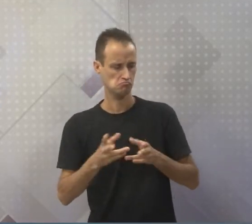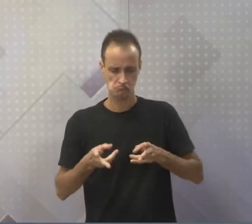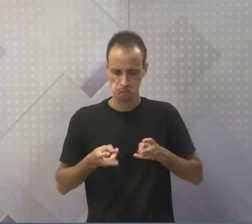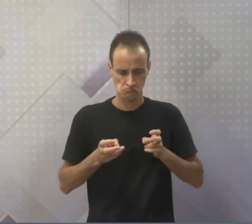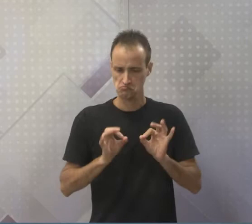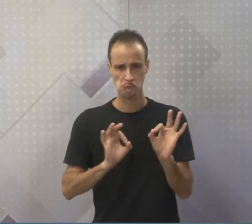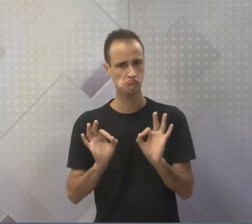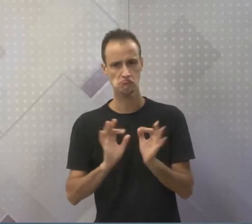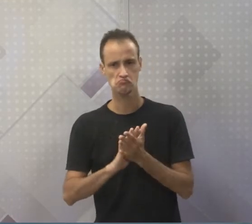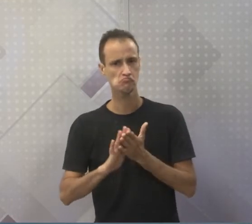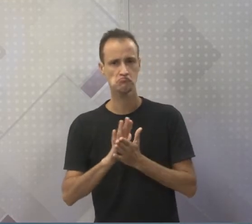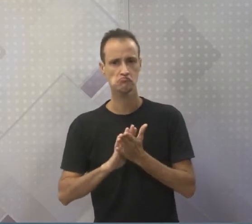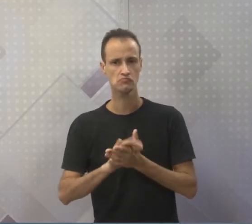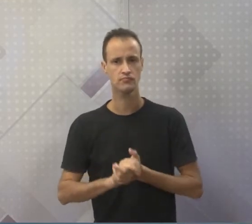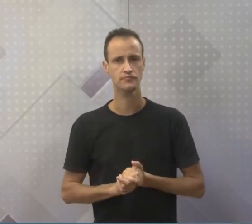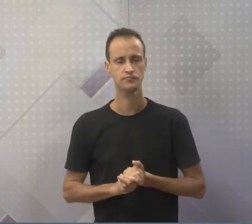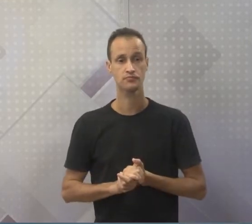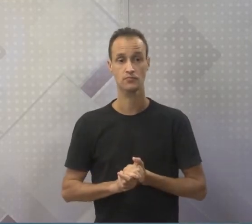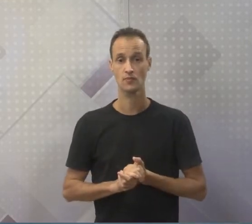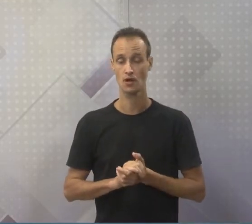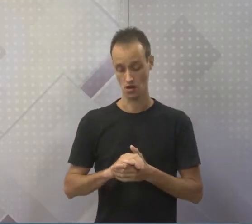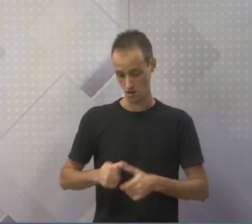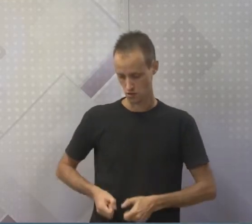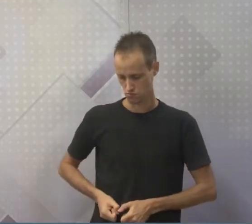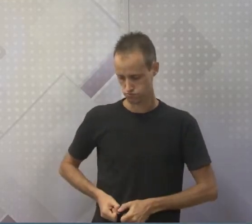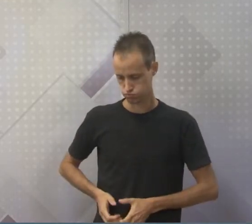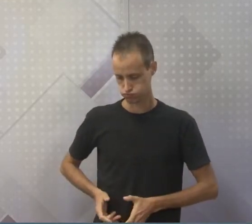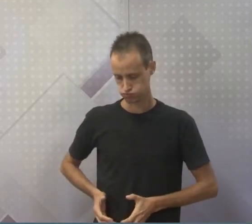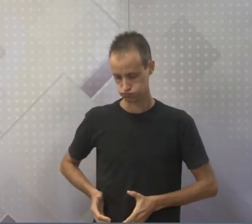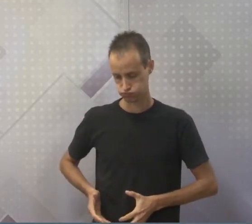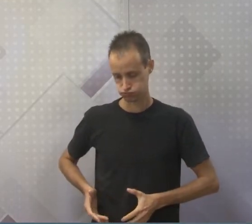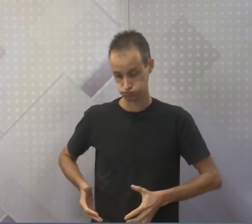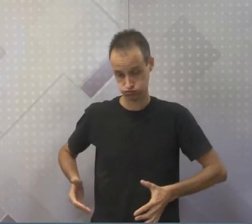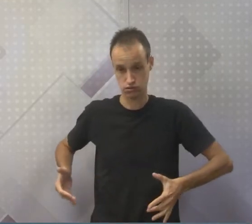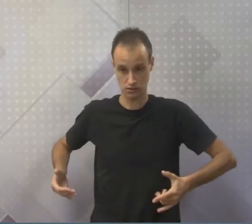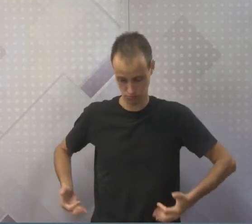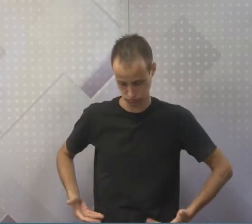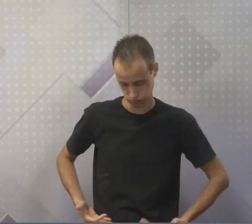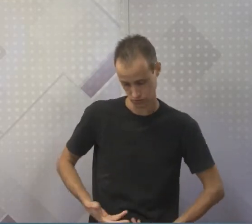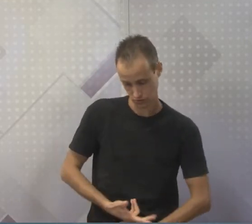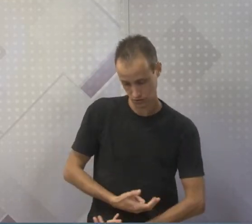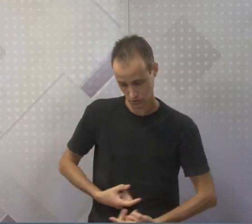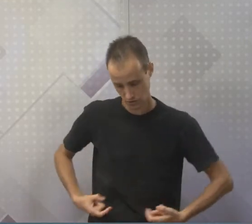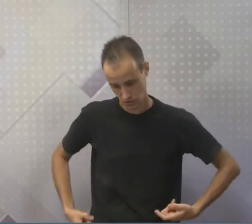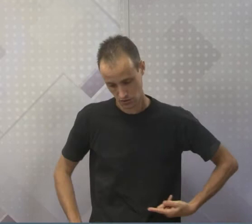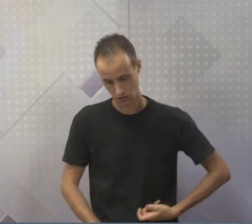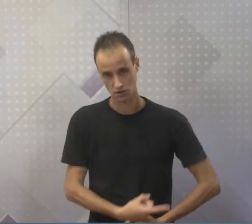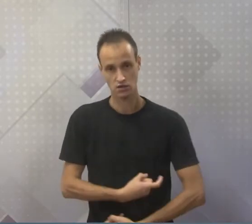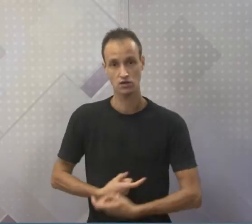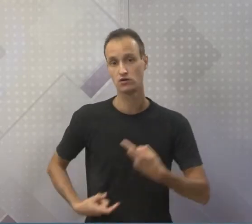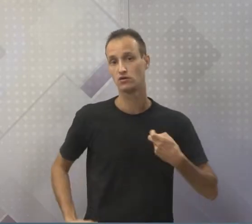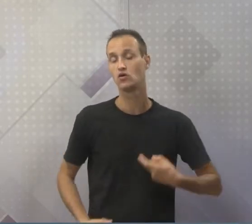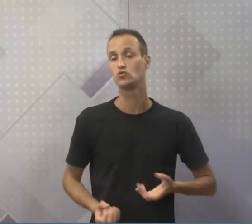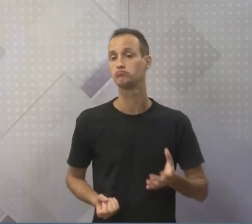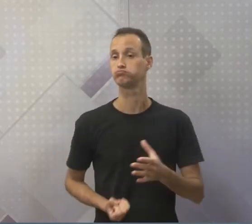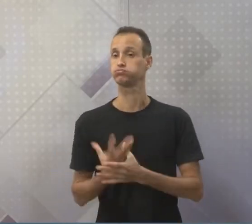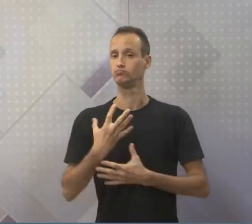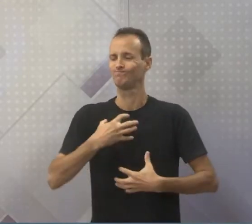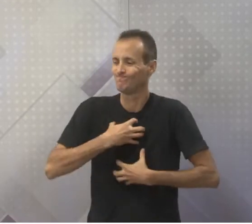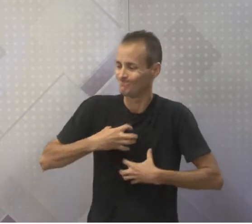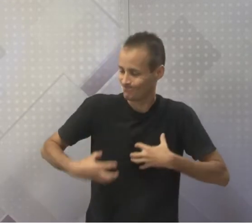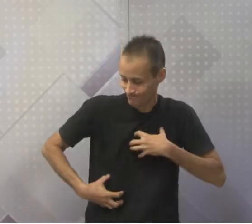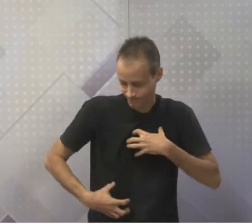percebe. Quando a infestação, a doença se agrava, aí sim aparecem os